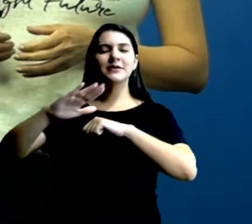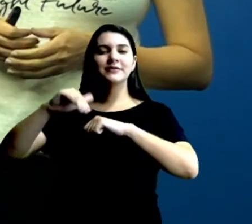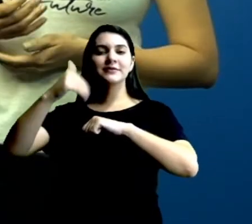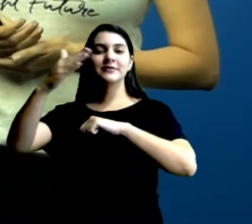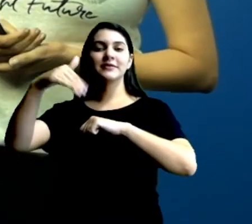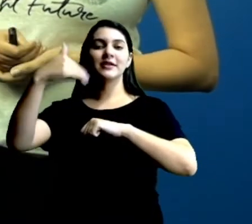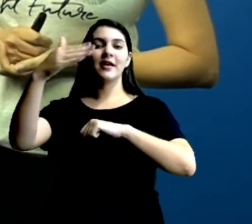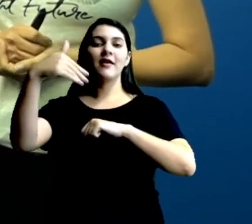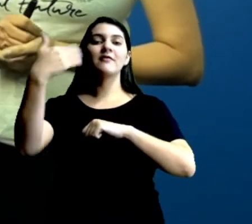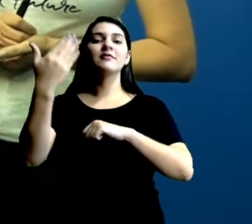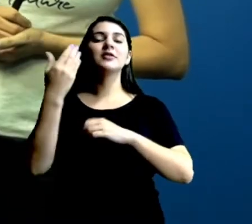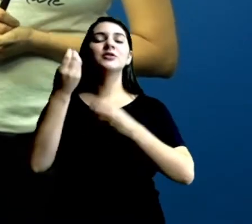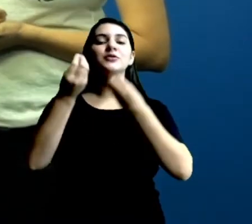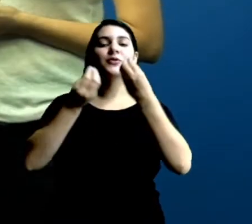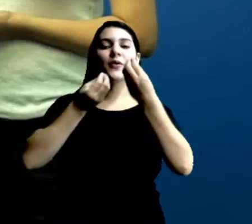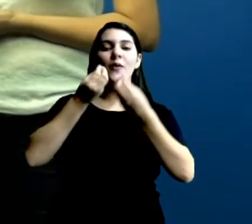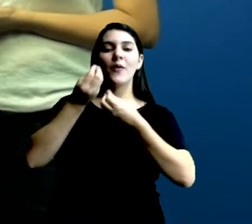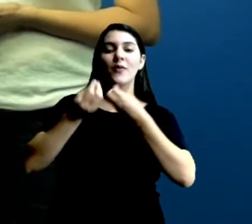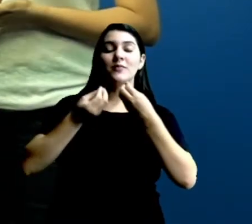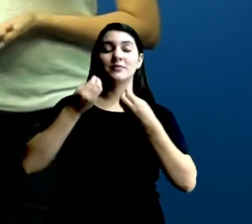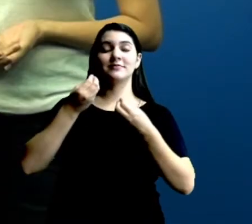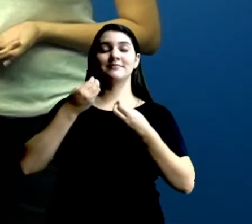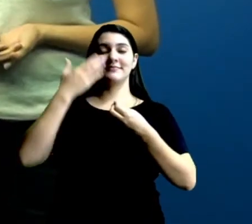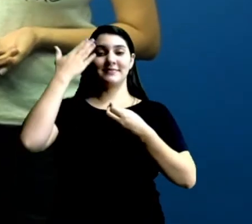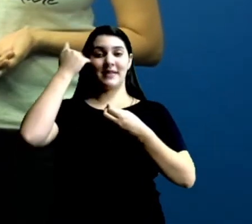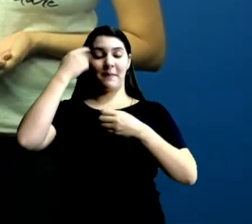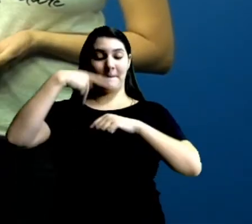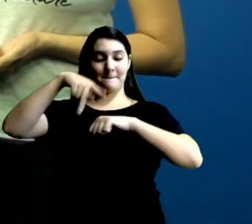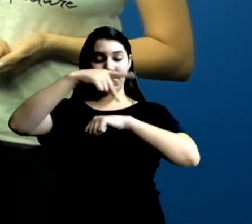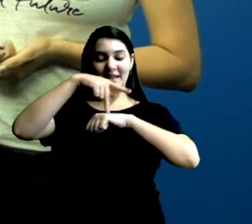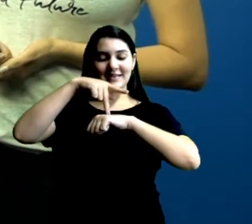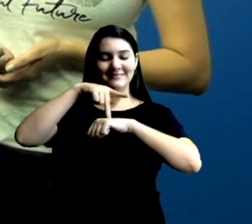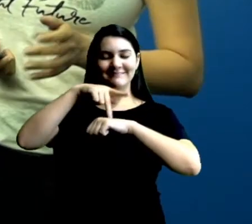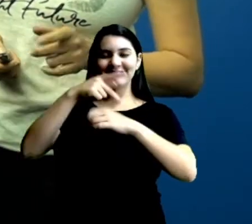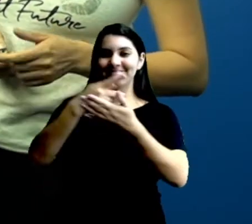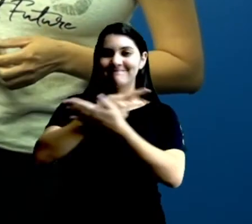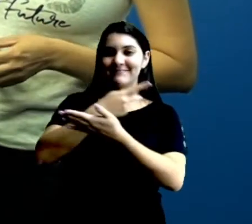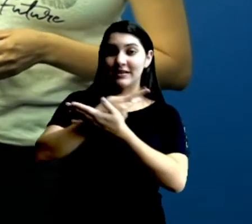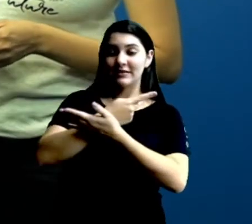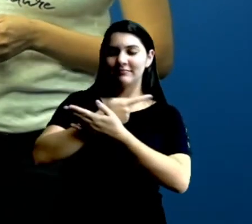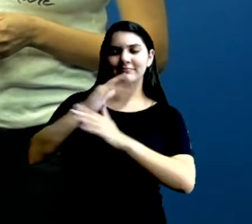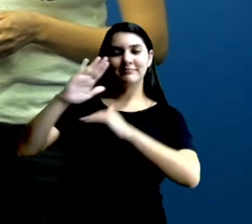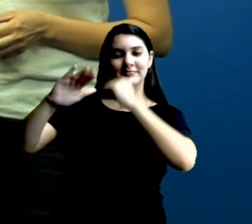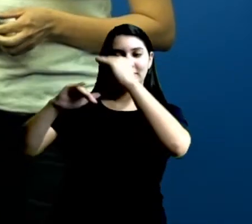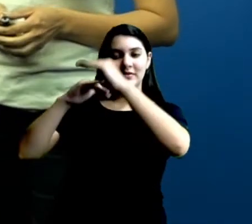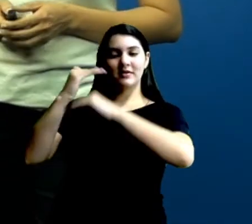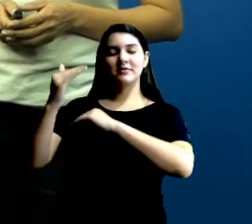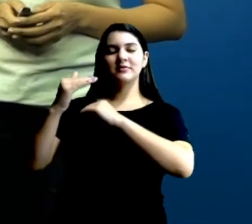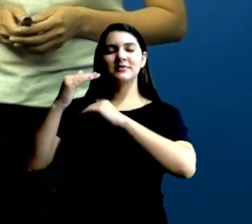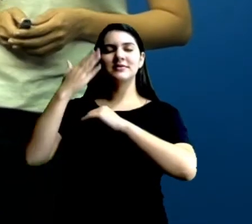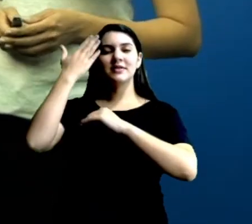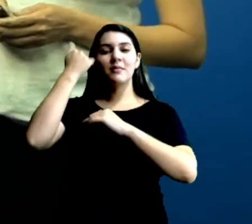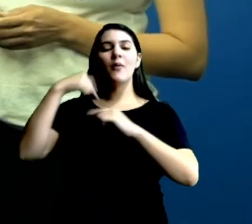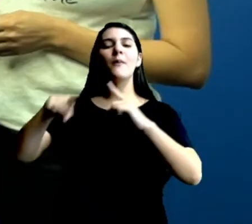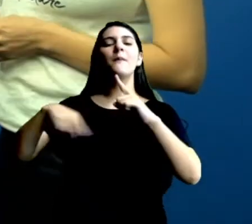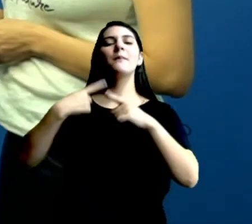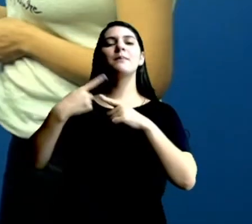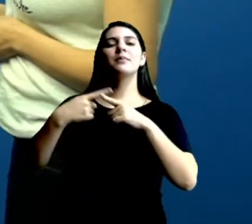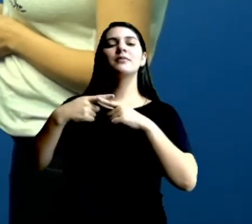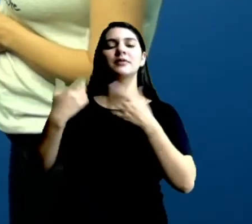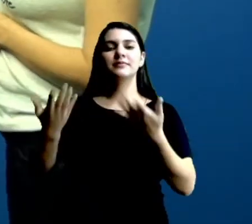é classificado corretamente se eu falar país, tá bom? Mais na frente a gente vai ver o motivo disso